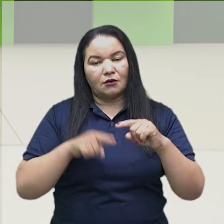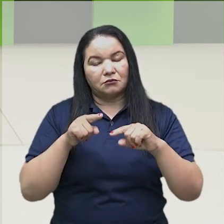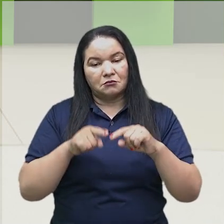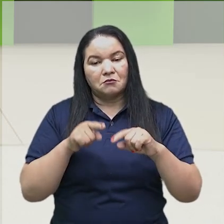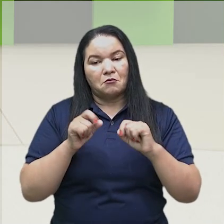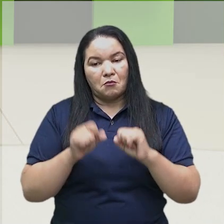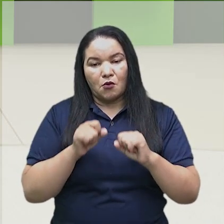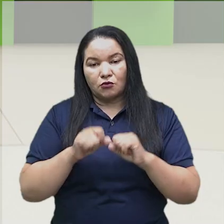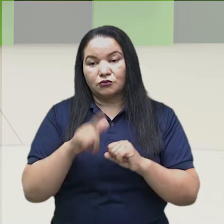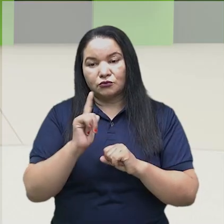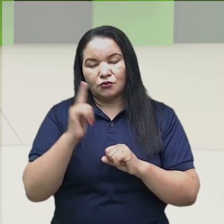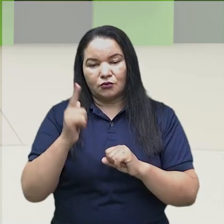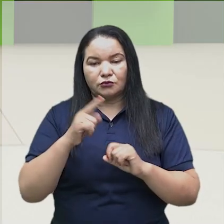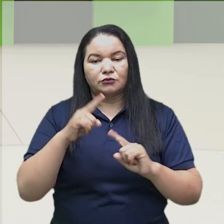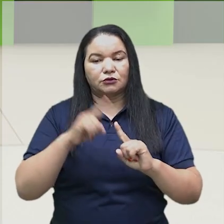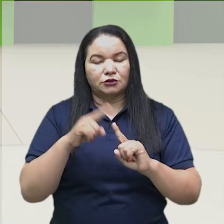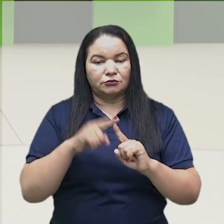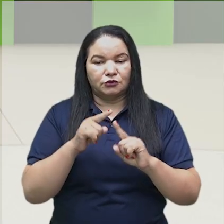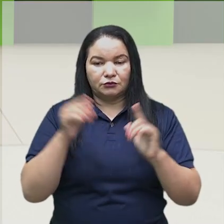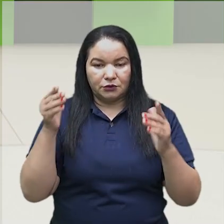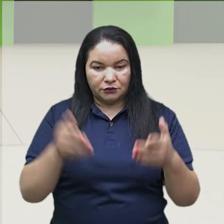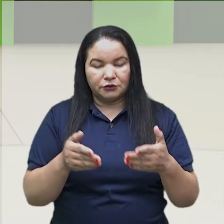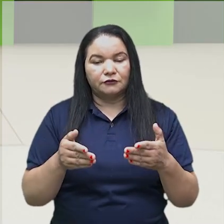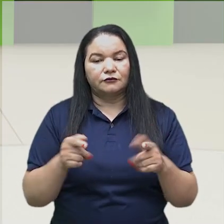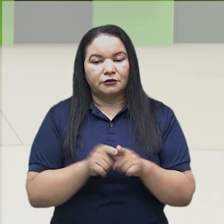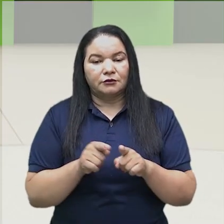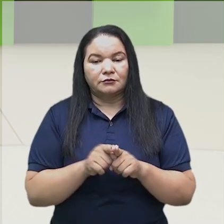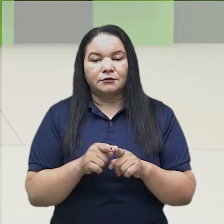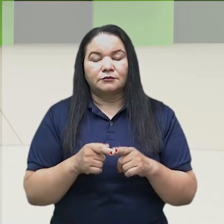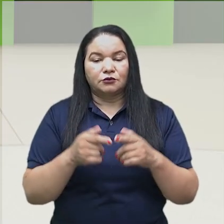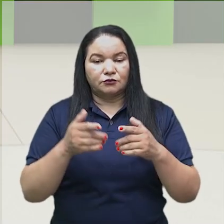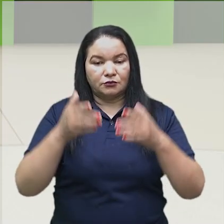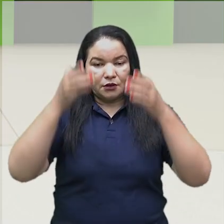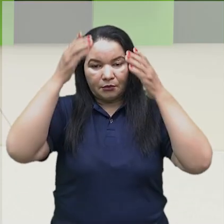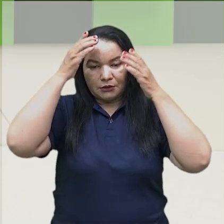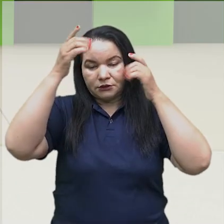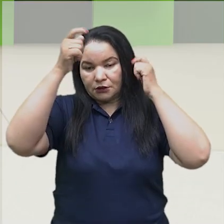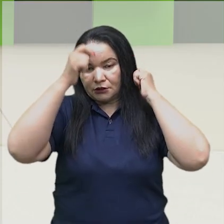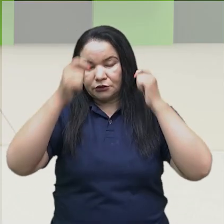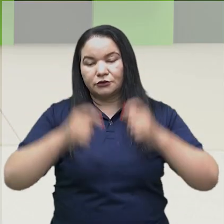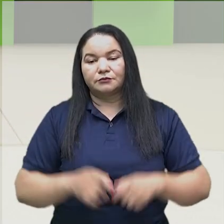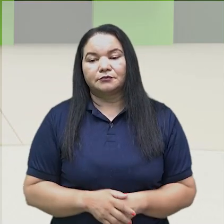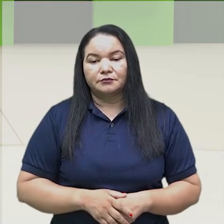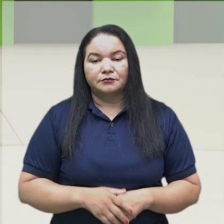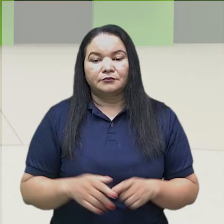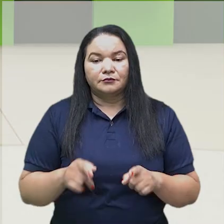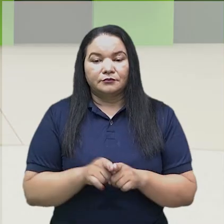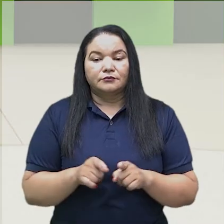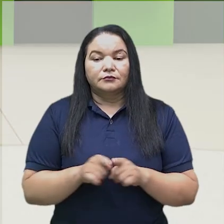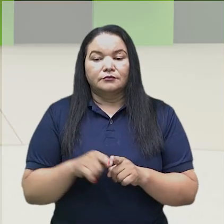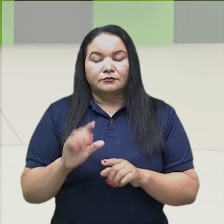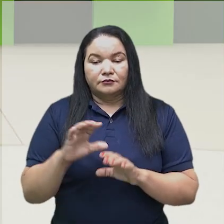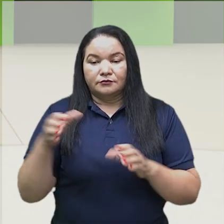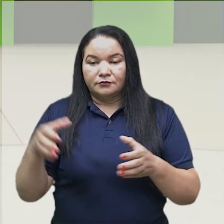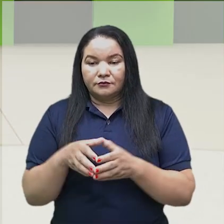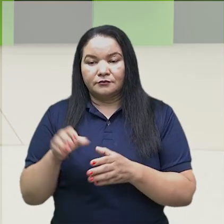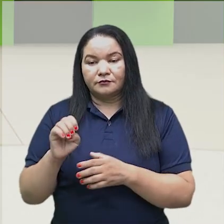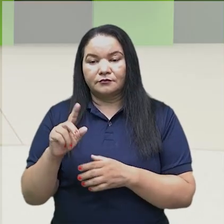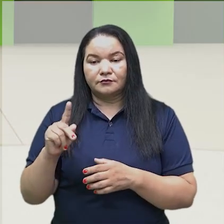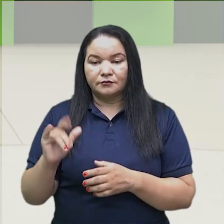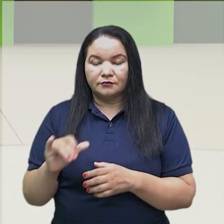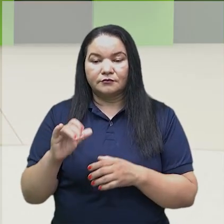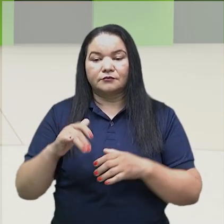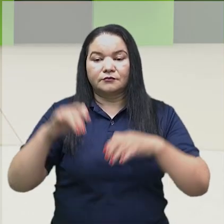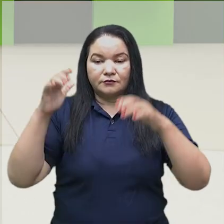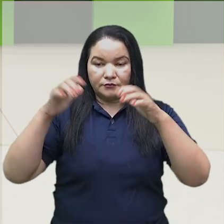outro material, né, específico para essa luva. Capacetes, né. Lá no coletivo, né, o